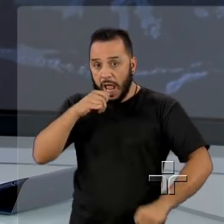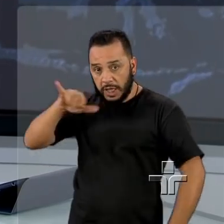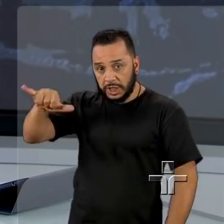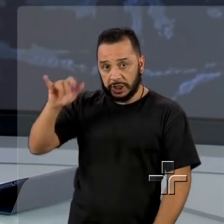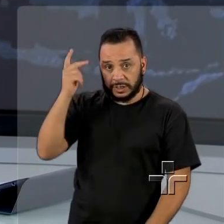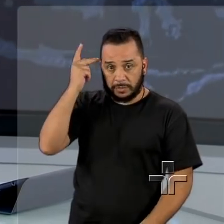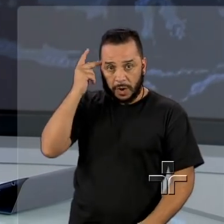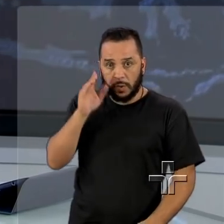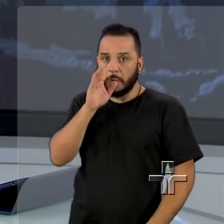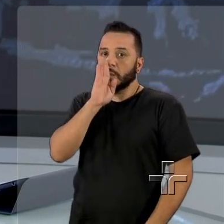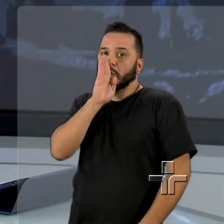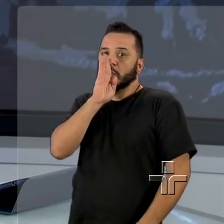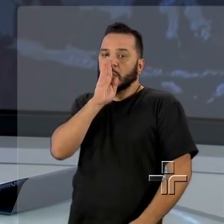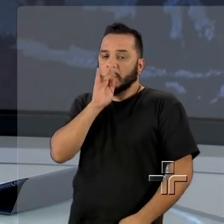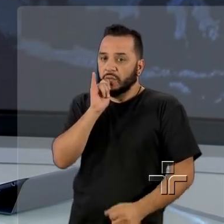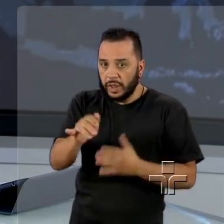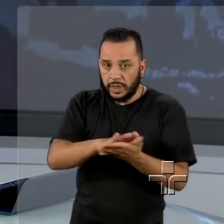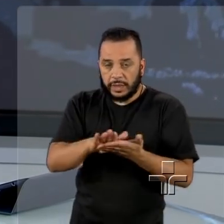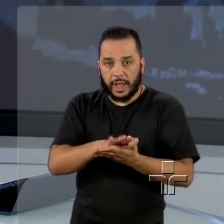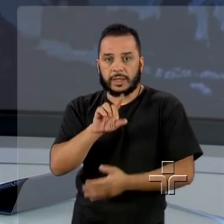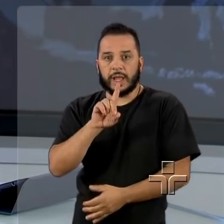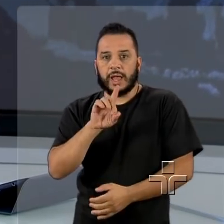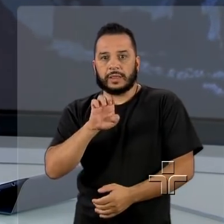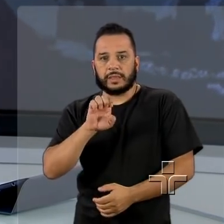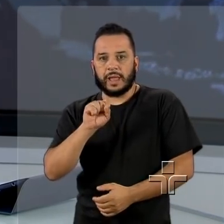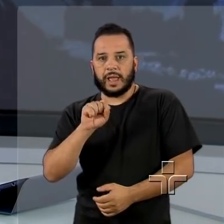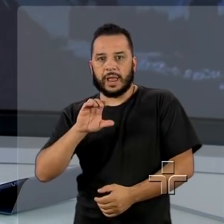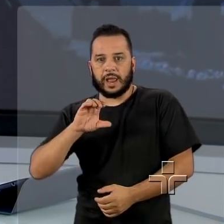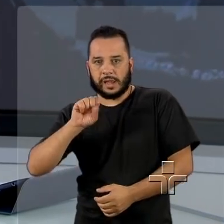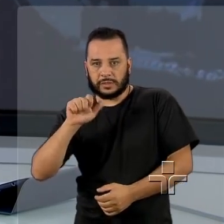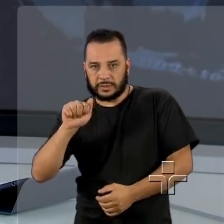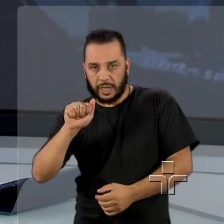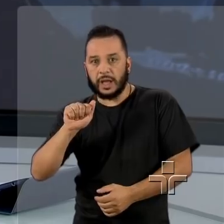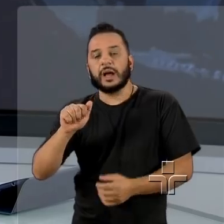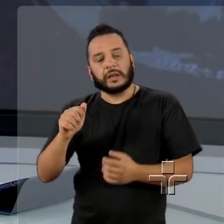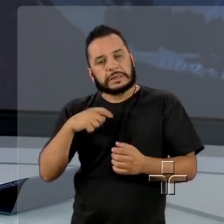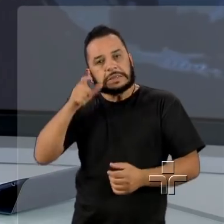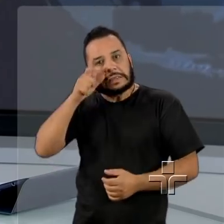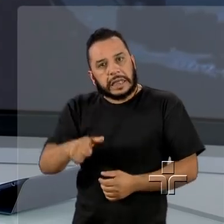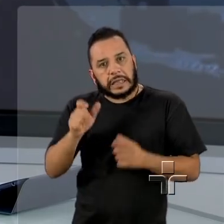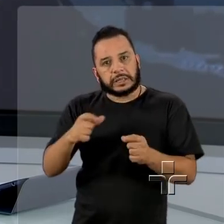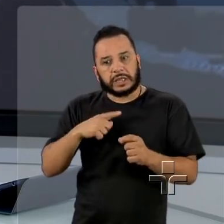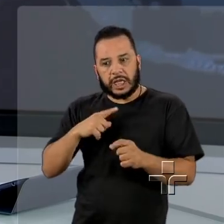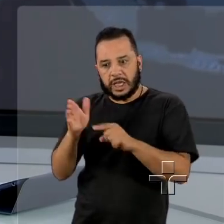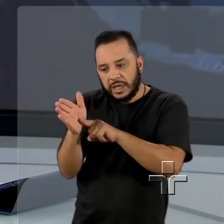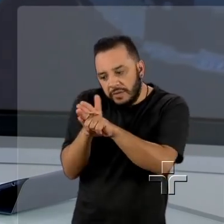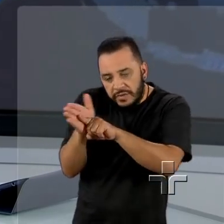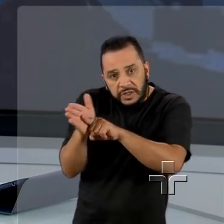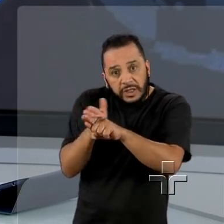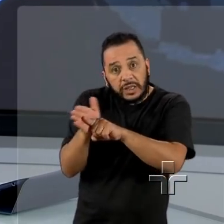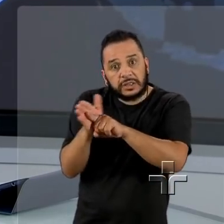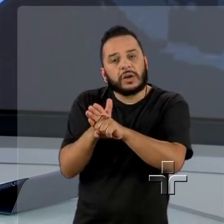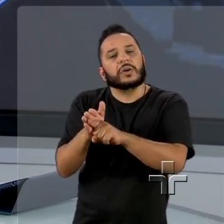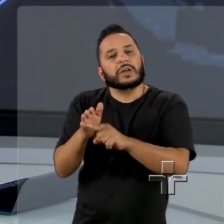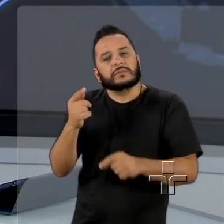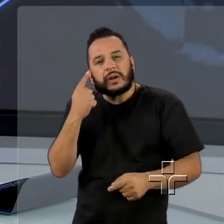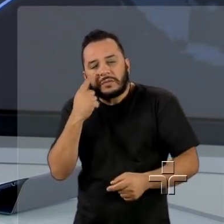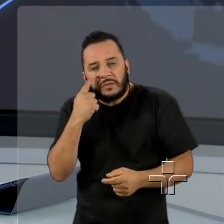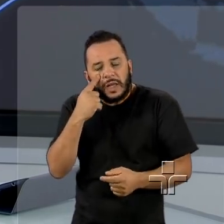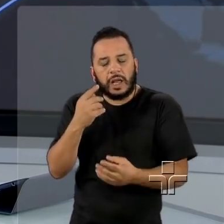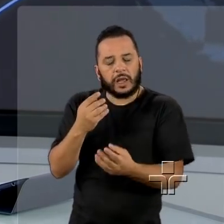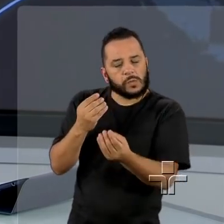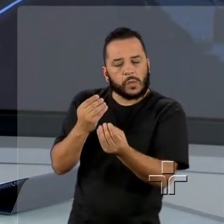segundo as apurações, passavam de 400% em serviços de escavação e explosivos. De acordo com o Tribunal de